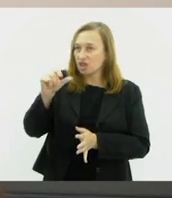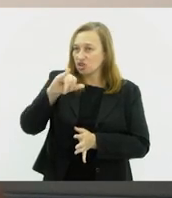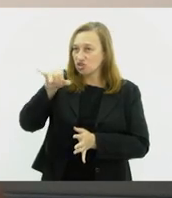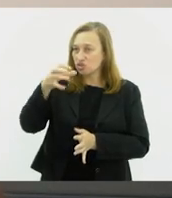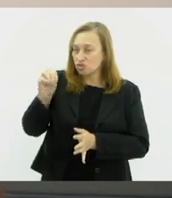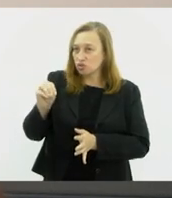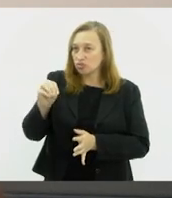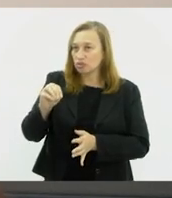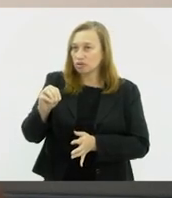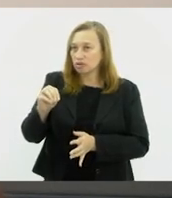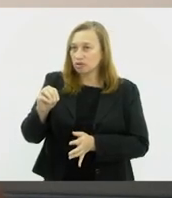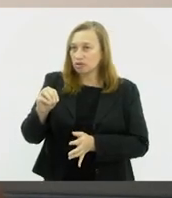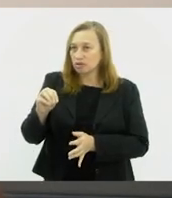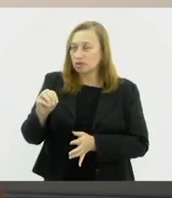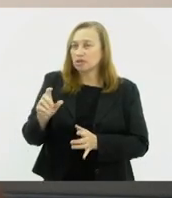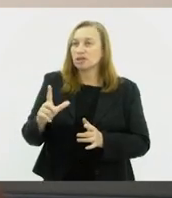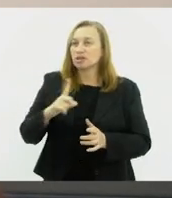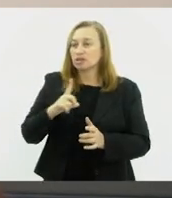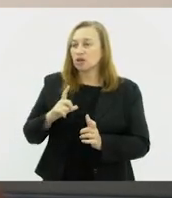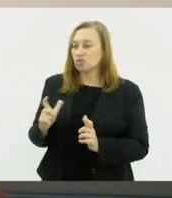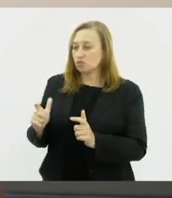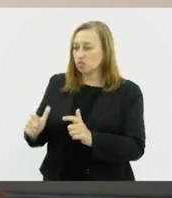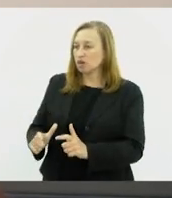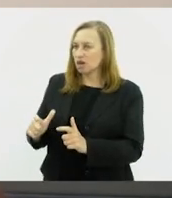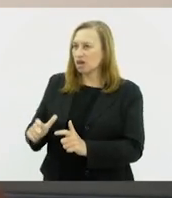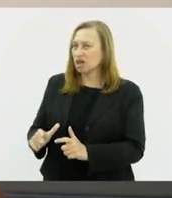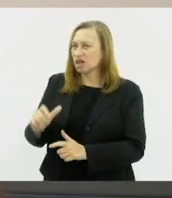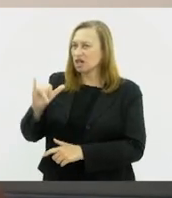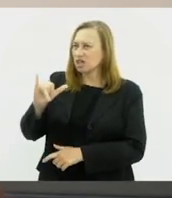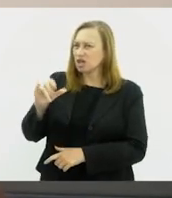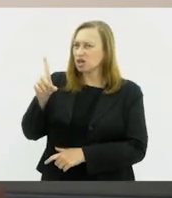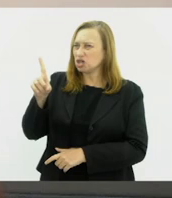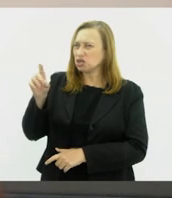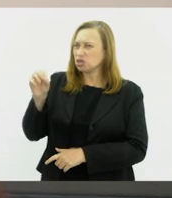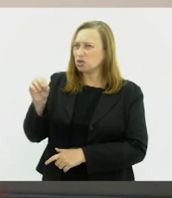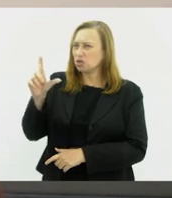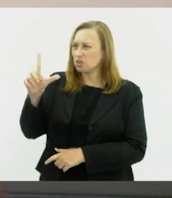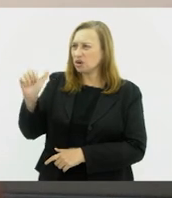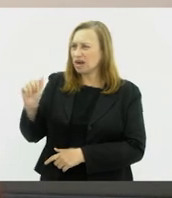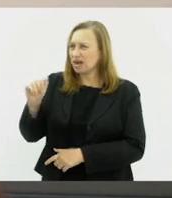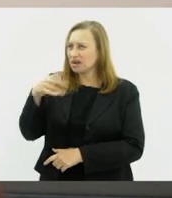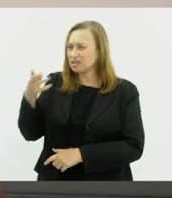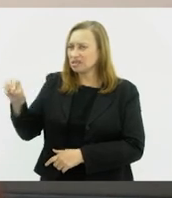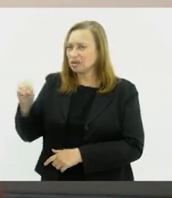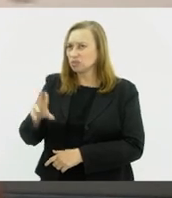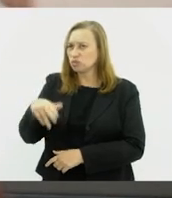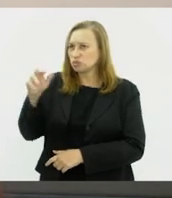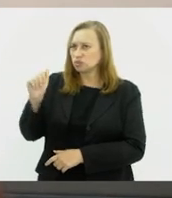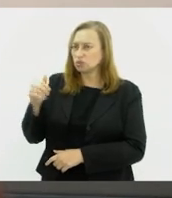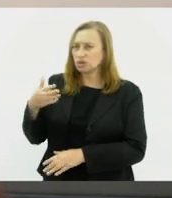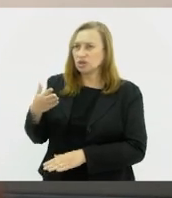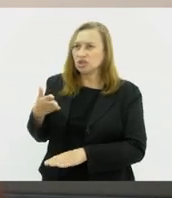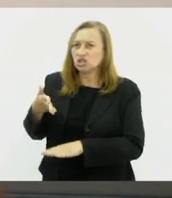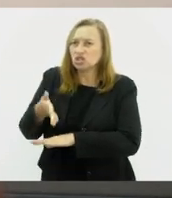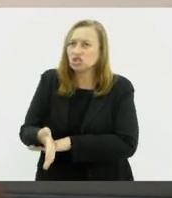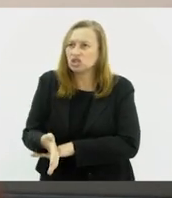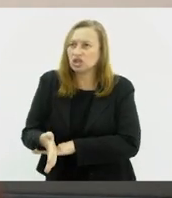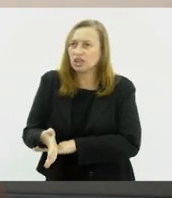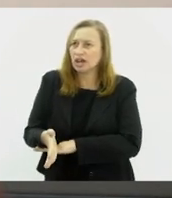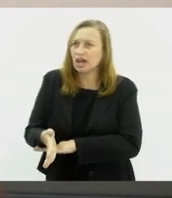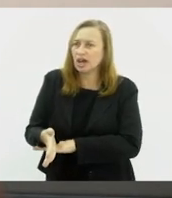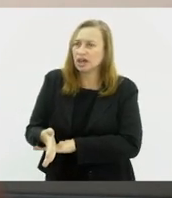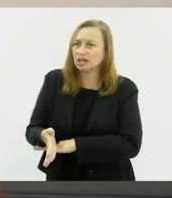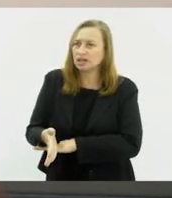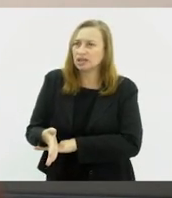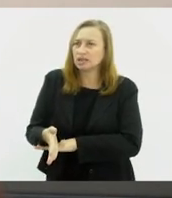indola porque nunca ninguém viu na favela o cara chegar chegar lá na boca tem 1 kg o cara assim tira tira um